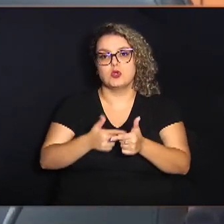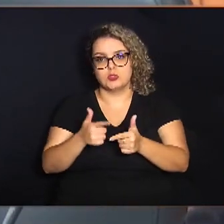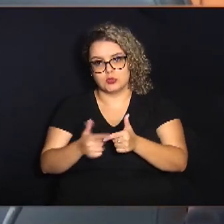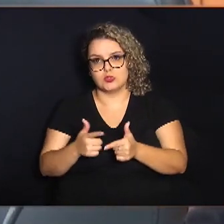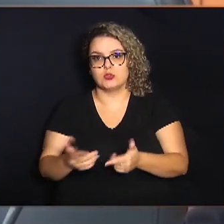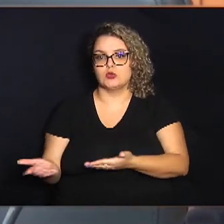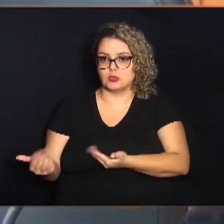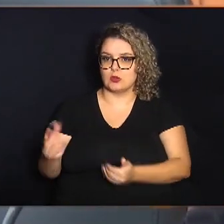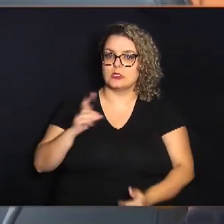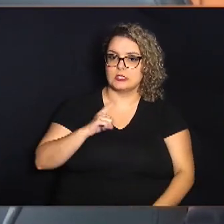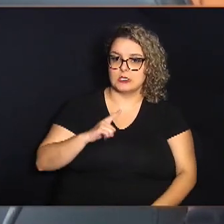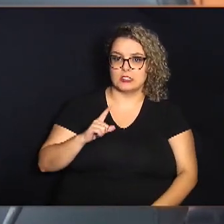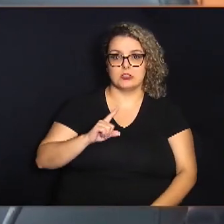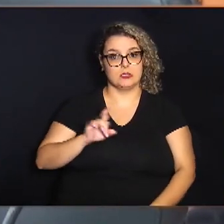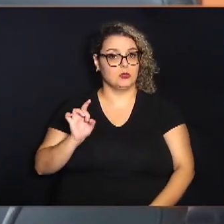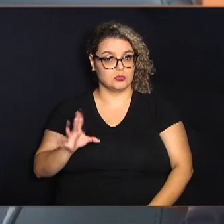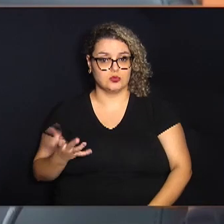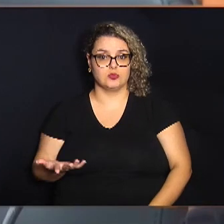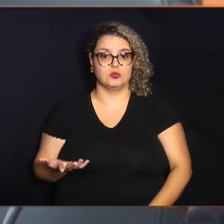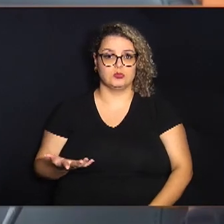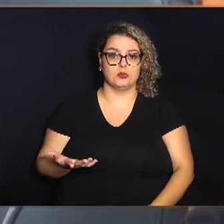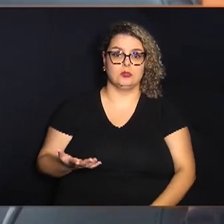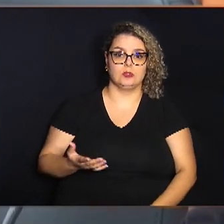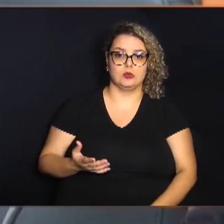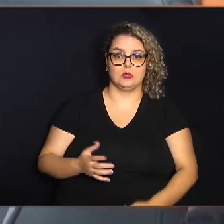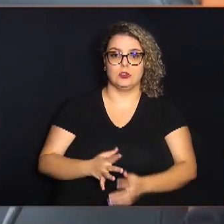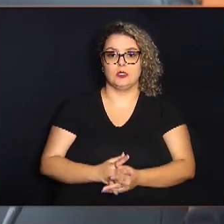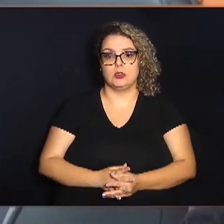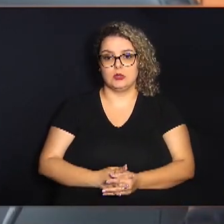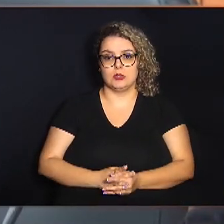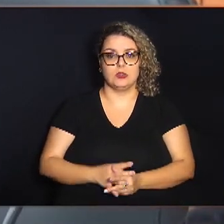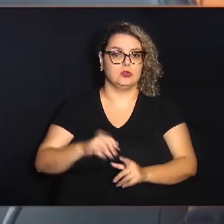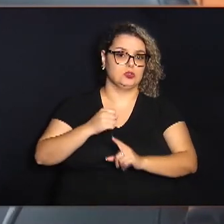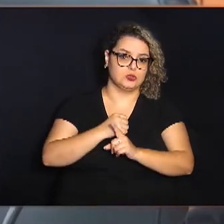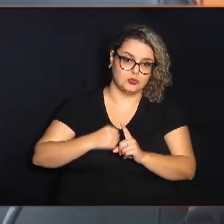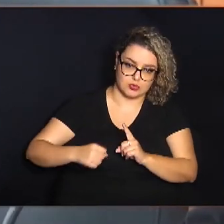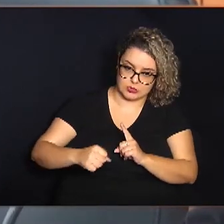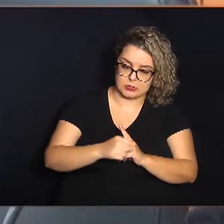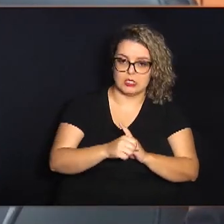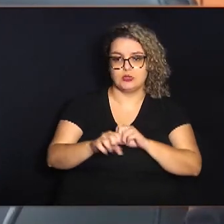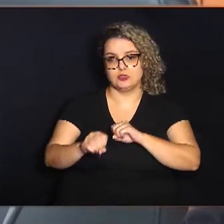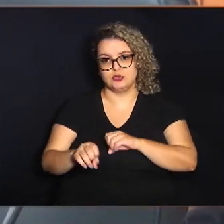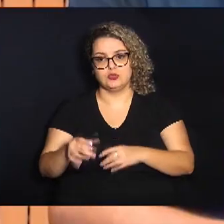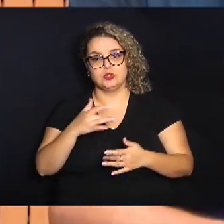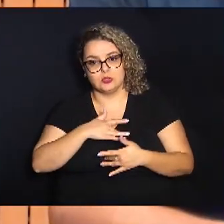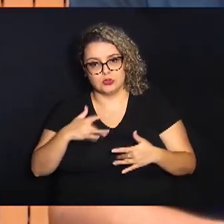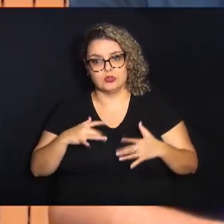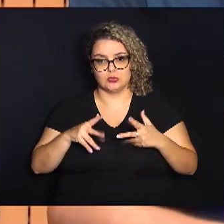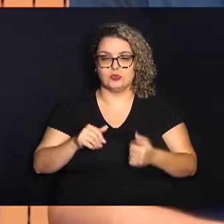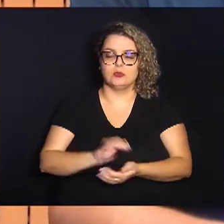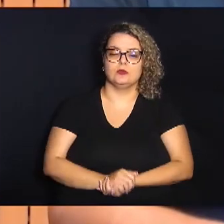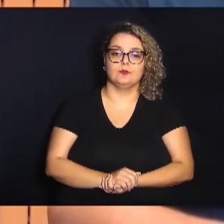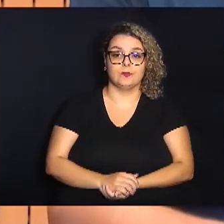jovens têm, não só ligados às questões, às questões sociais, às questões de educação, de saúde e tudo mais.